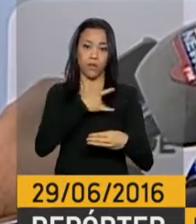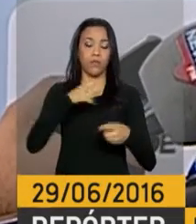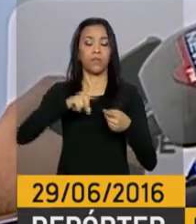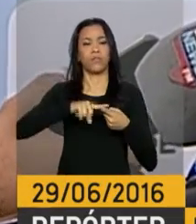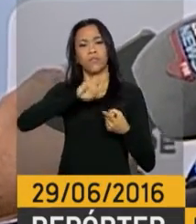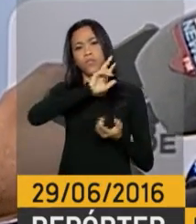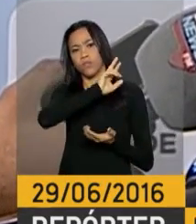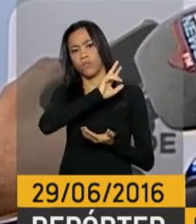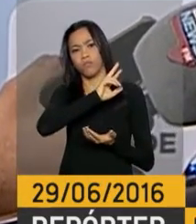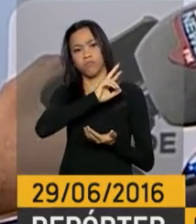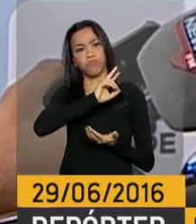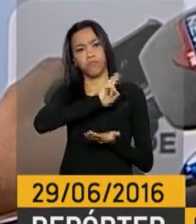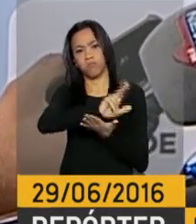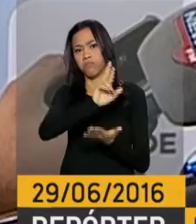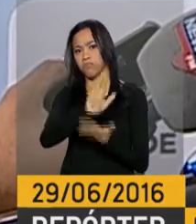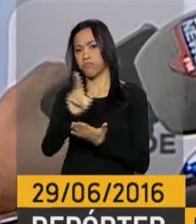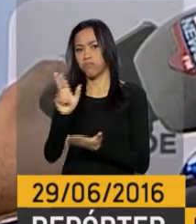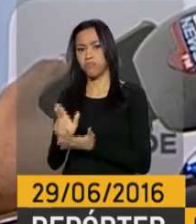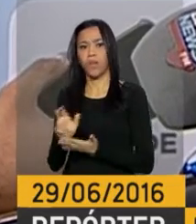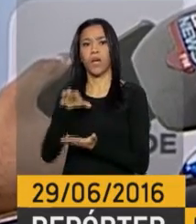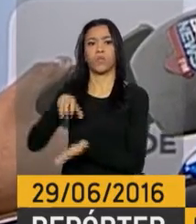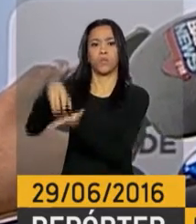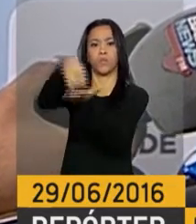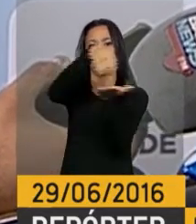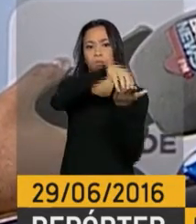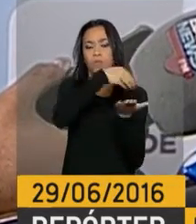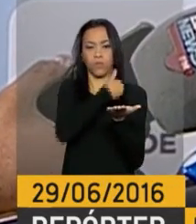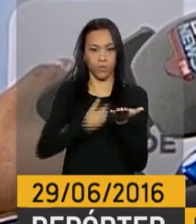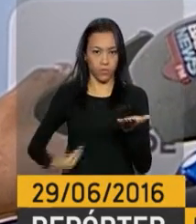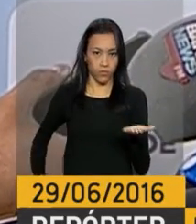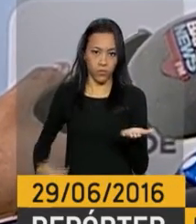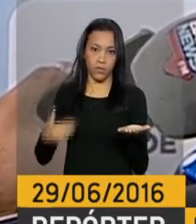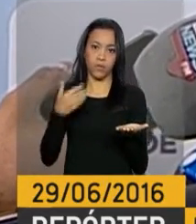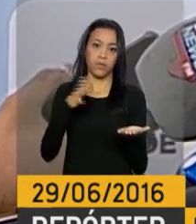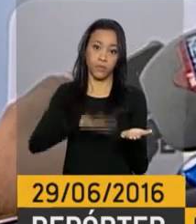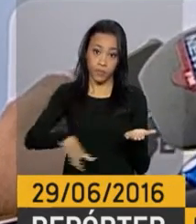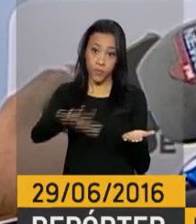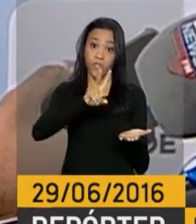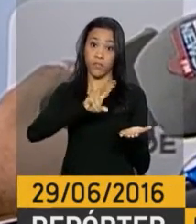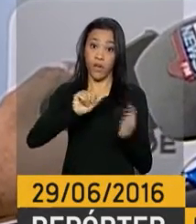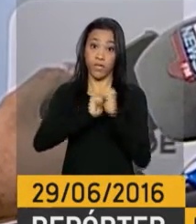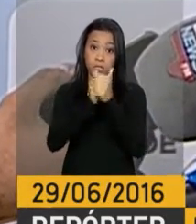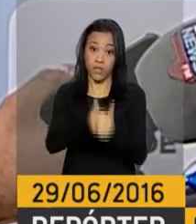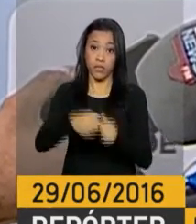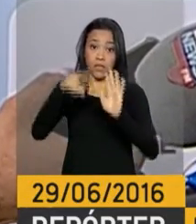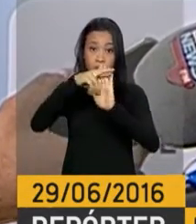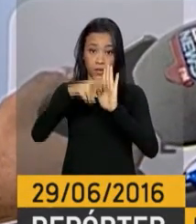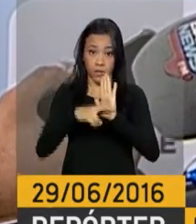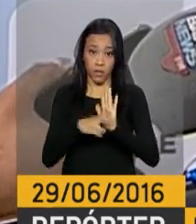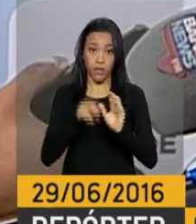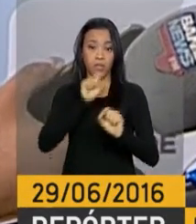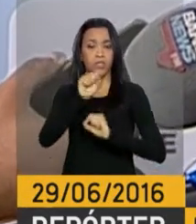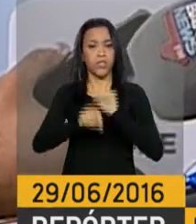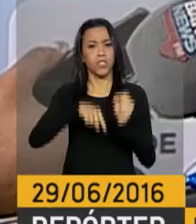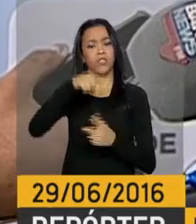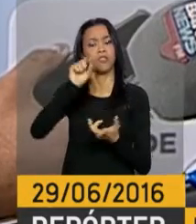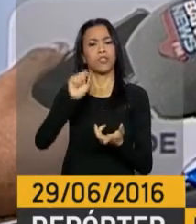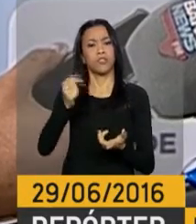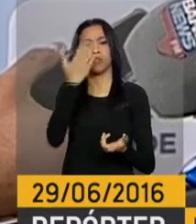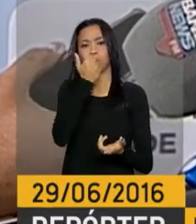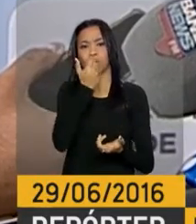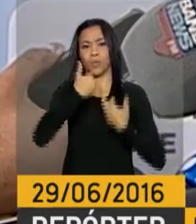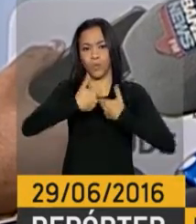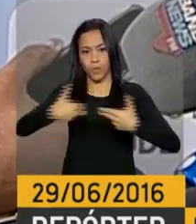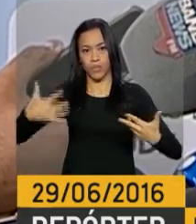os recursos públicos gastos em alimentação atenderão o protocolo de alimentação saudável e, evidentemente,